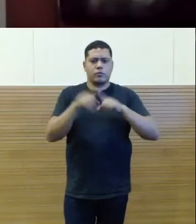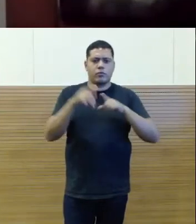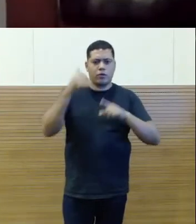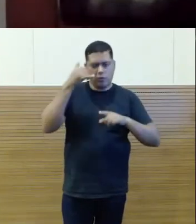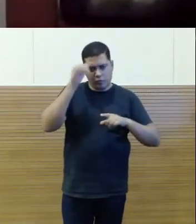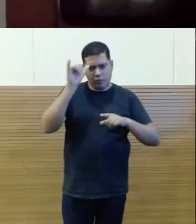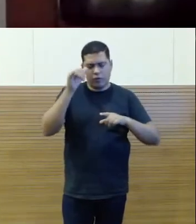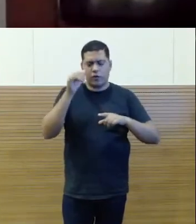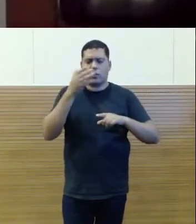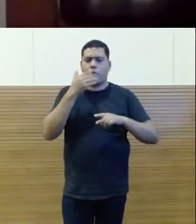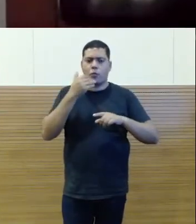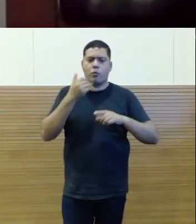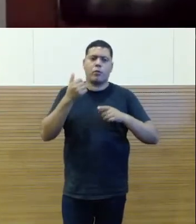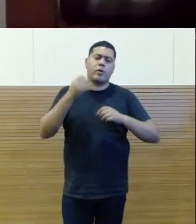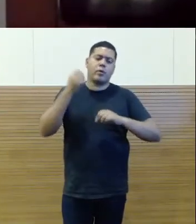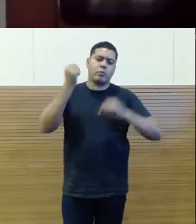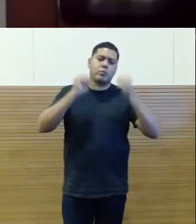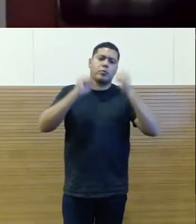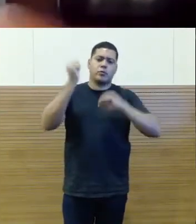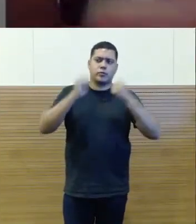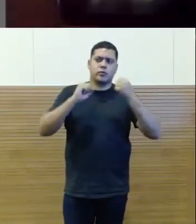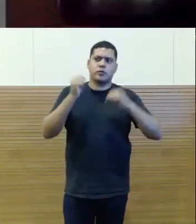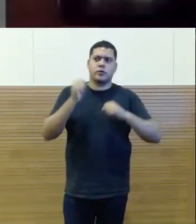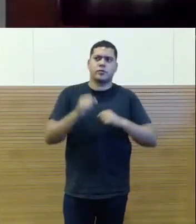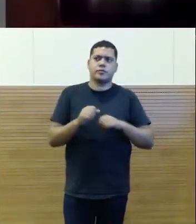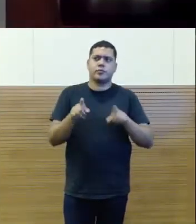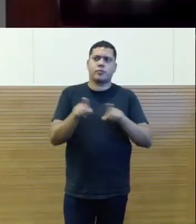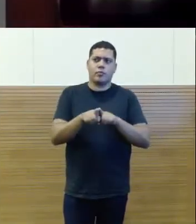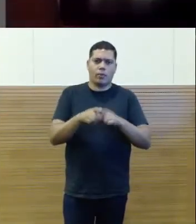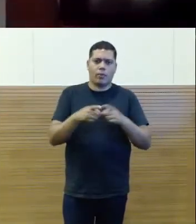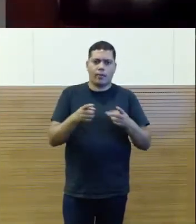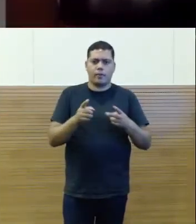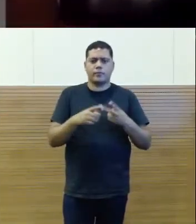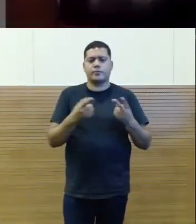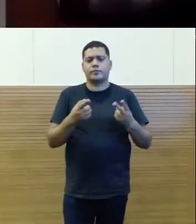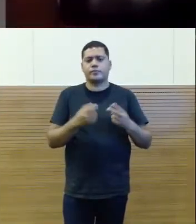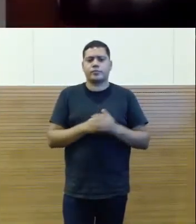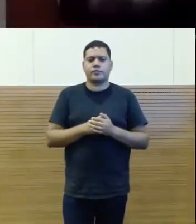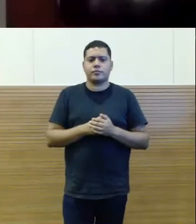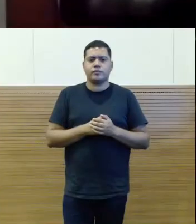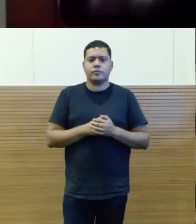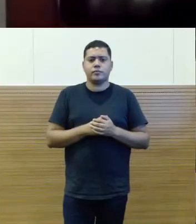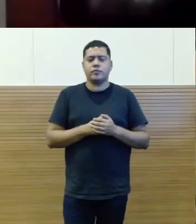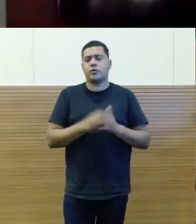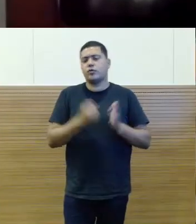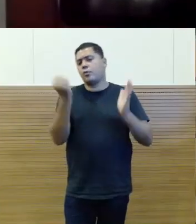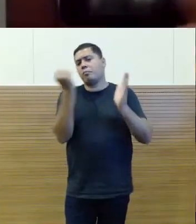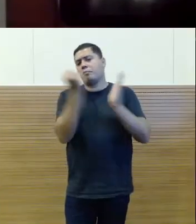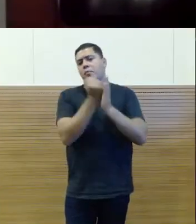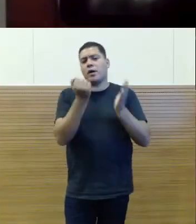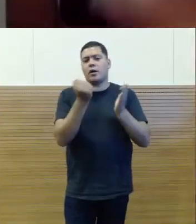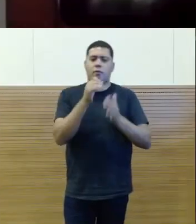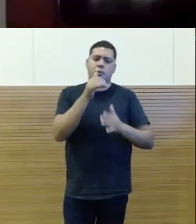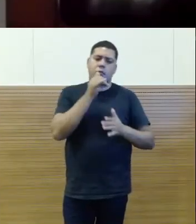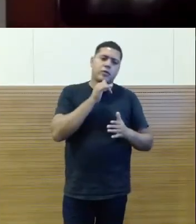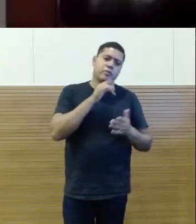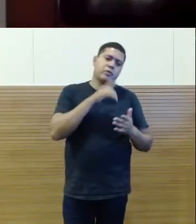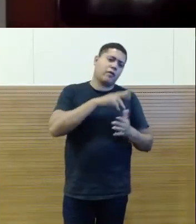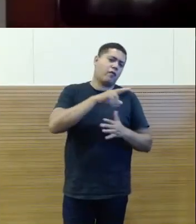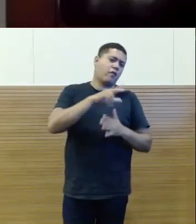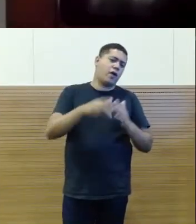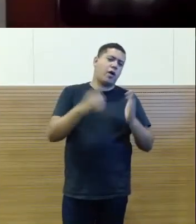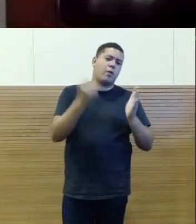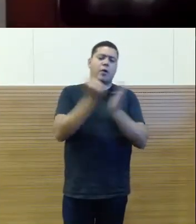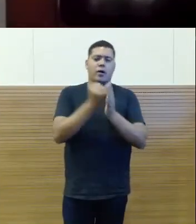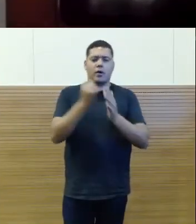alimentos ultraprocessados. Há outras políticas importantes, a rotulagem nutricional, né? Também vários países aqui